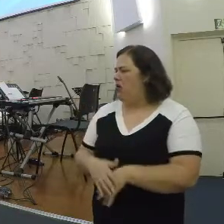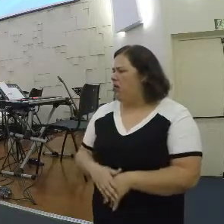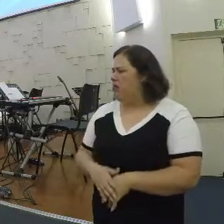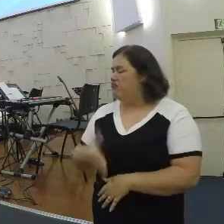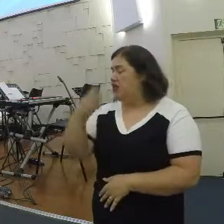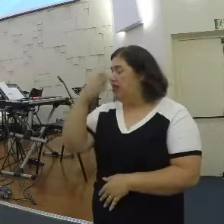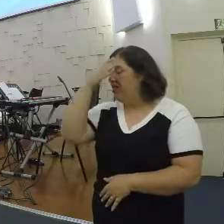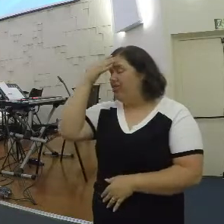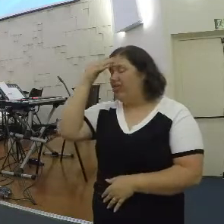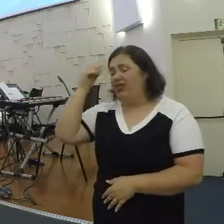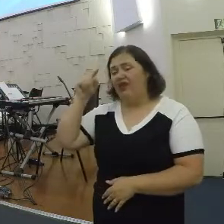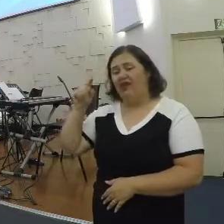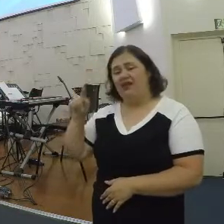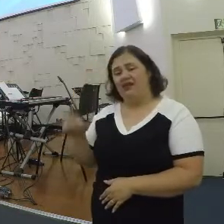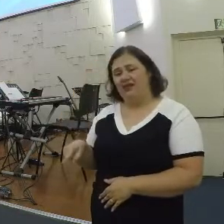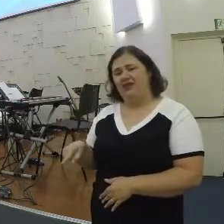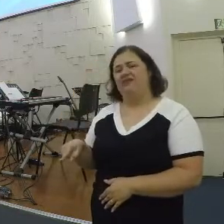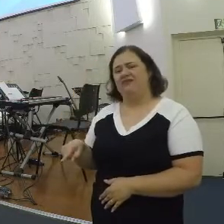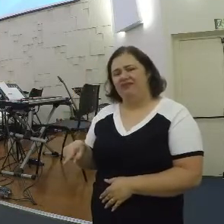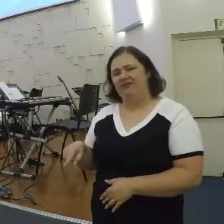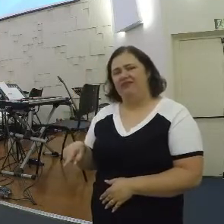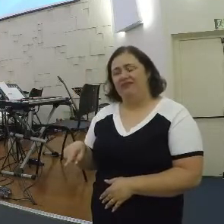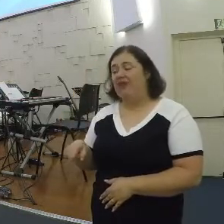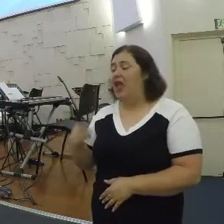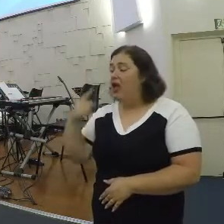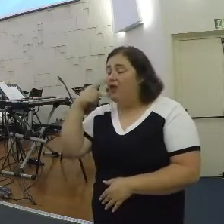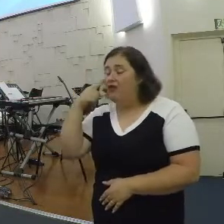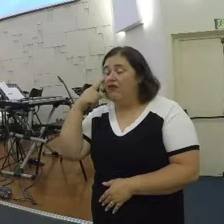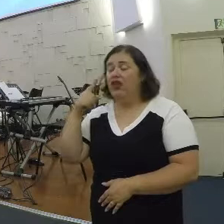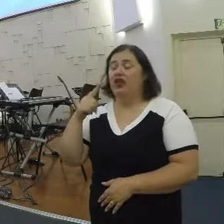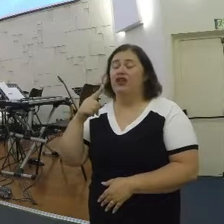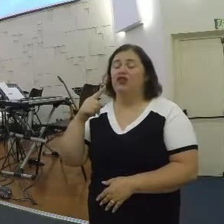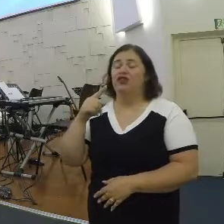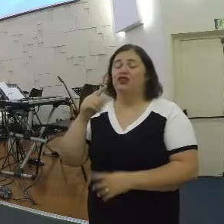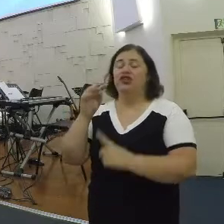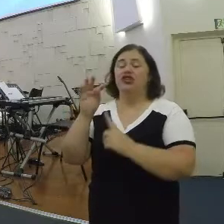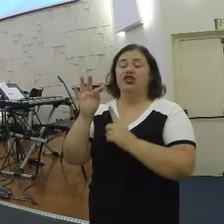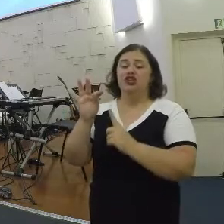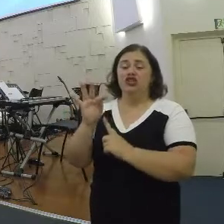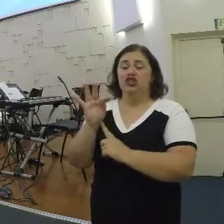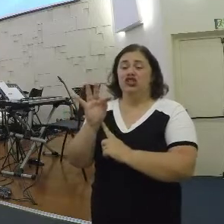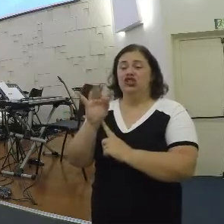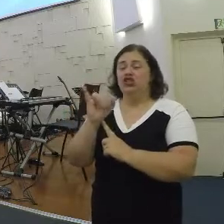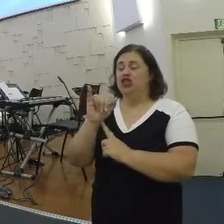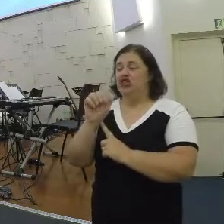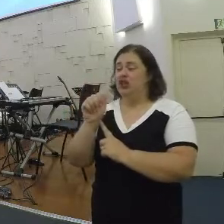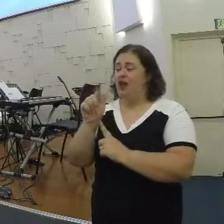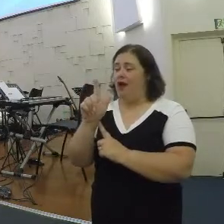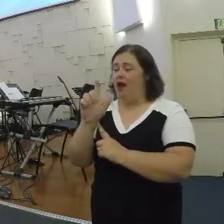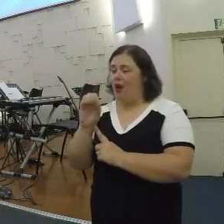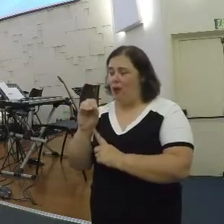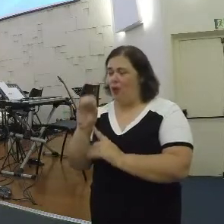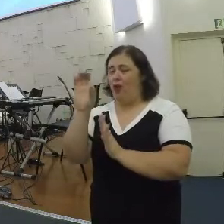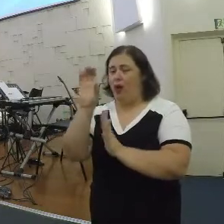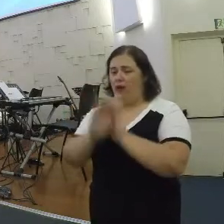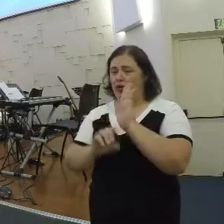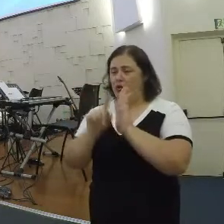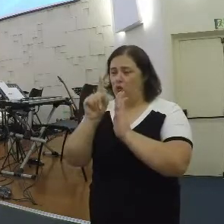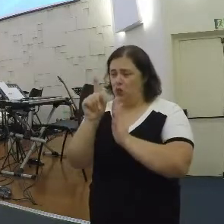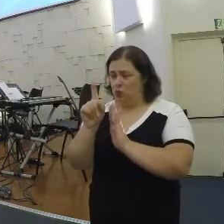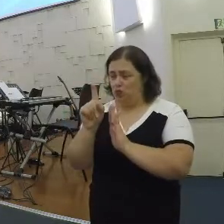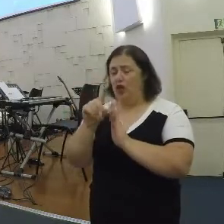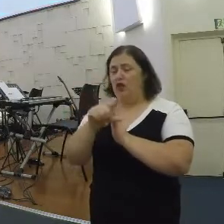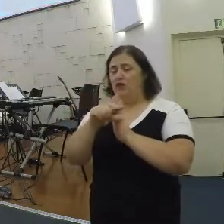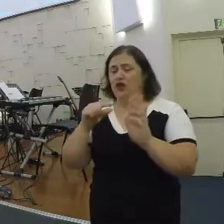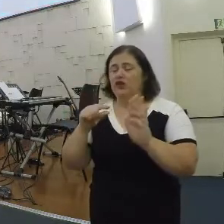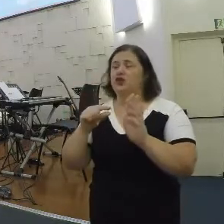que é a mensagem de Jesus. Vejam Tiago, no capítulo 1, versículos 22 a 25, quando a palavra de